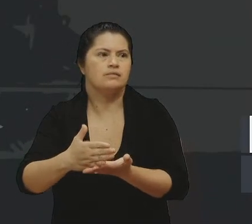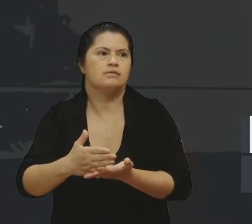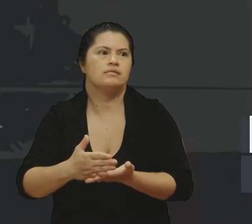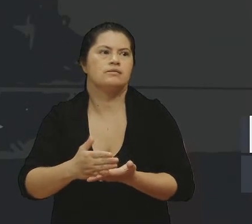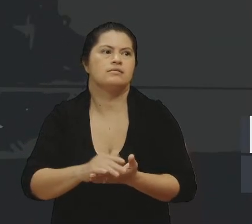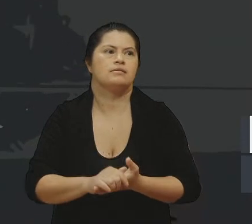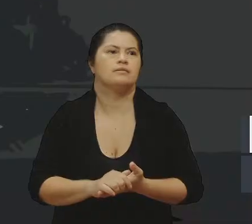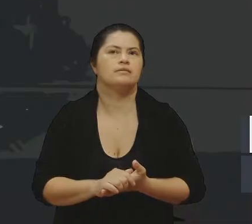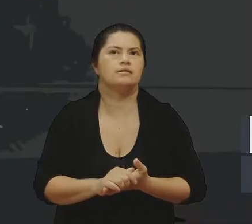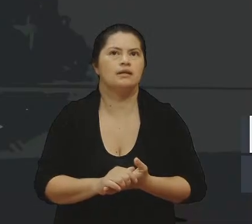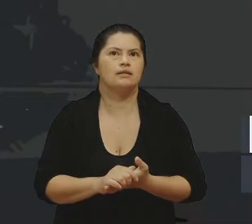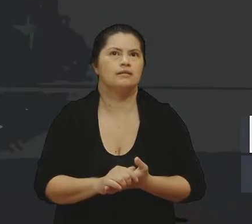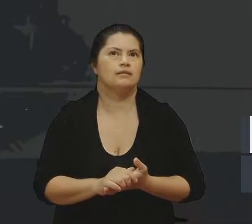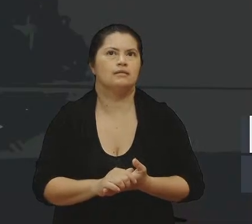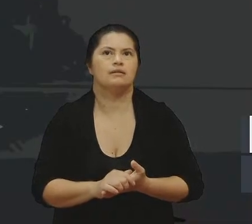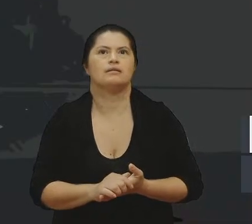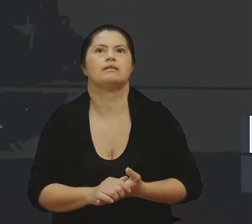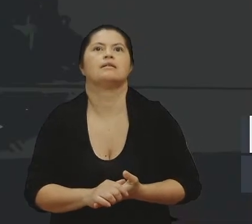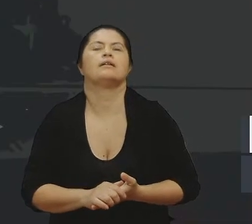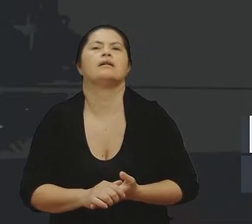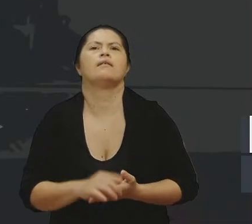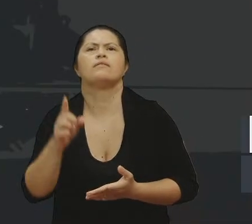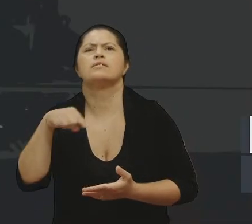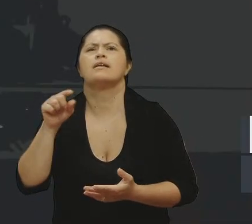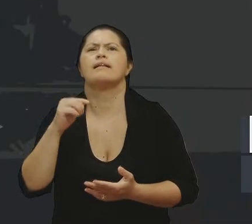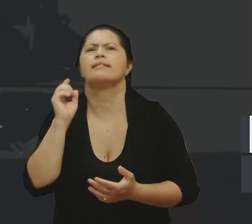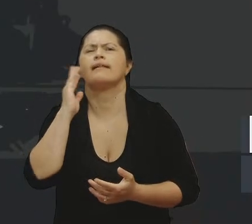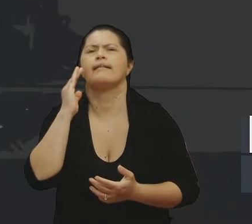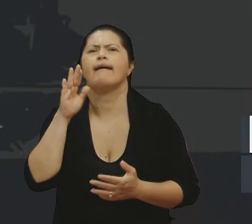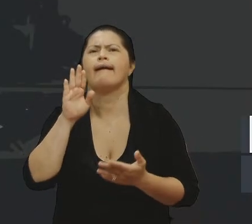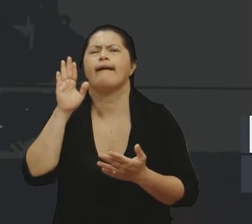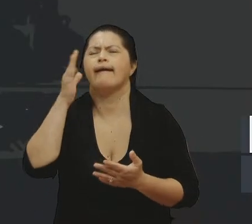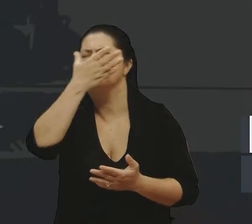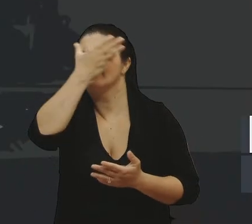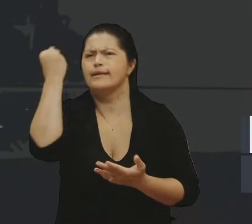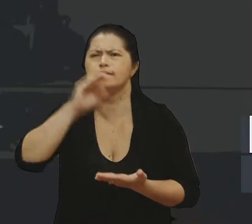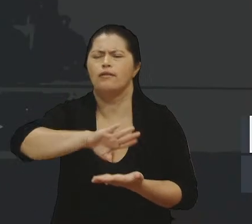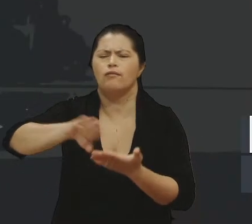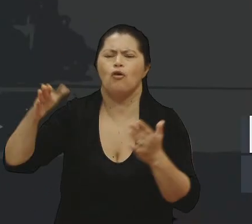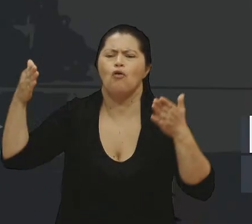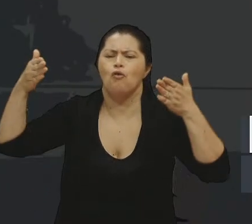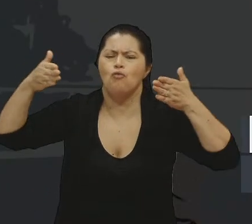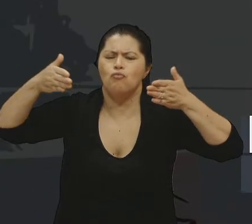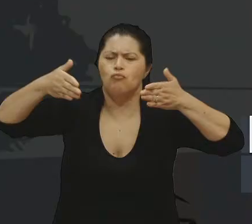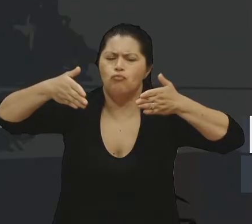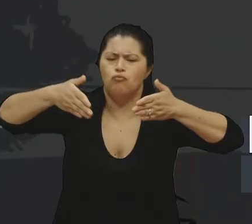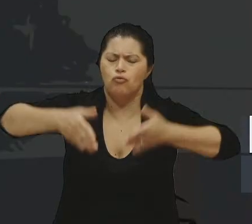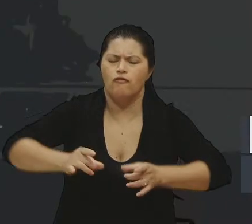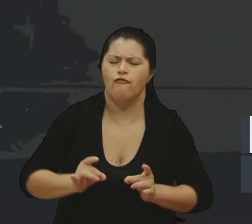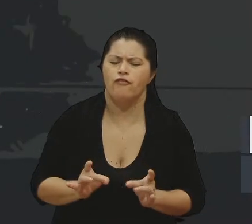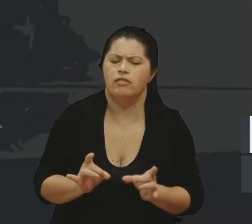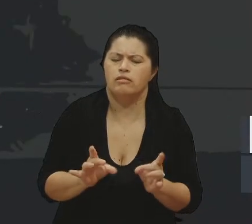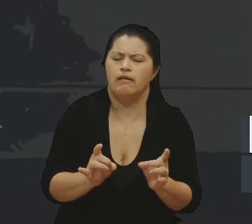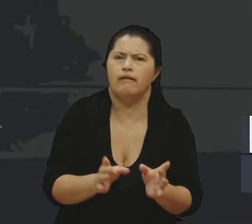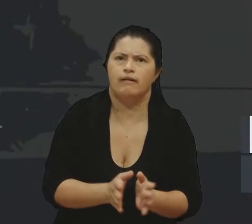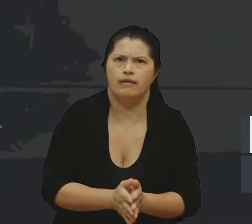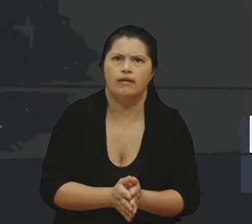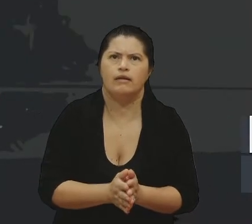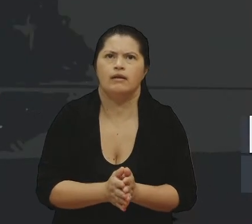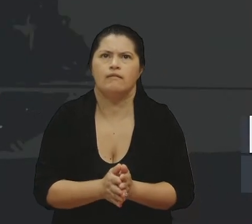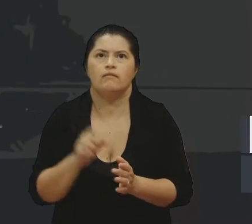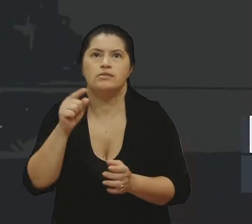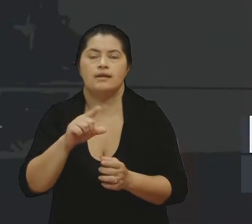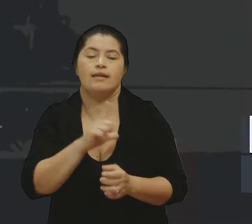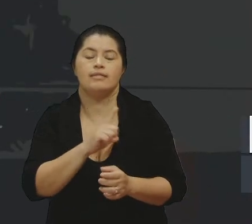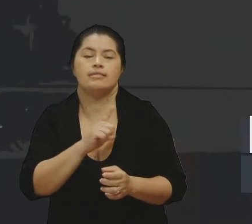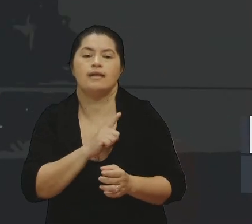que nós empresários temos que ter consciência é que esqueçam funil de venda. Funil de venda, o conceito geral, né, de um funil, é que você tem uma grande